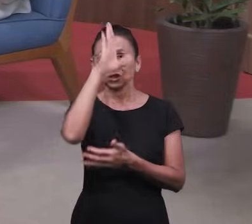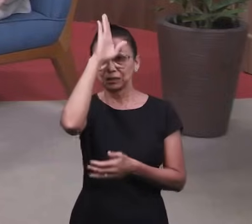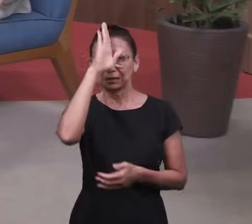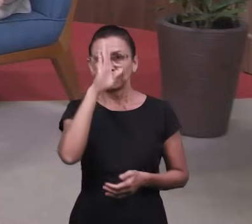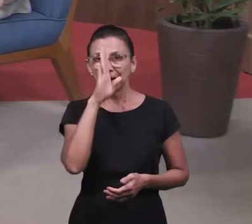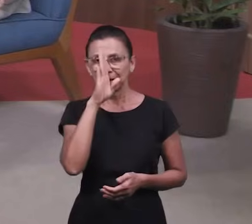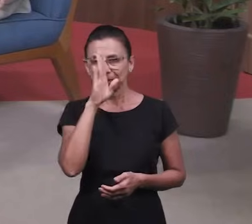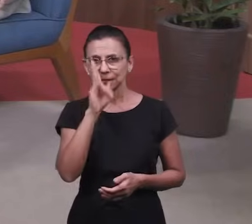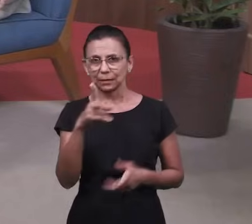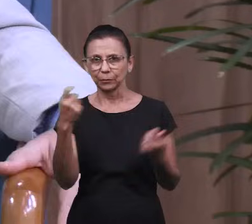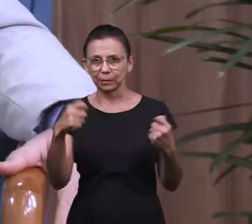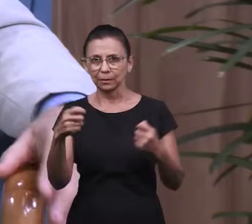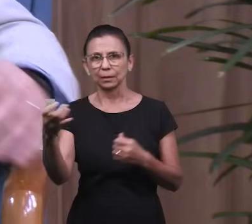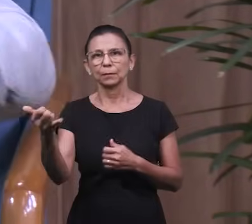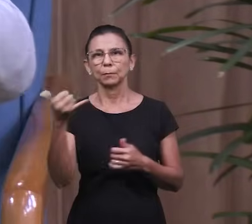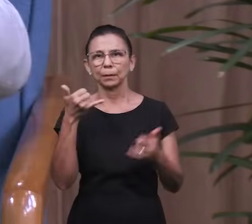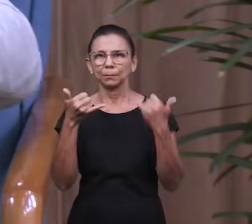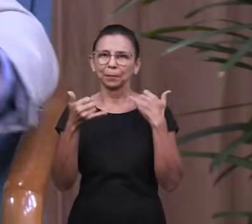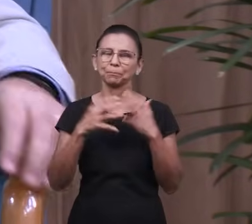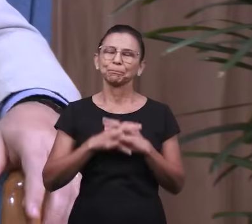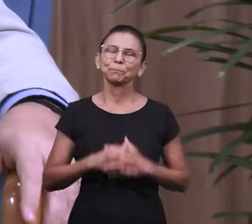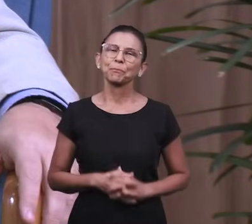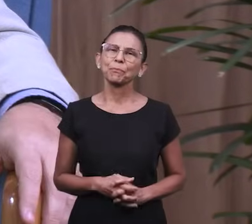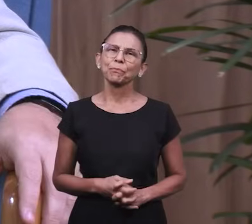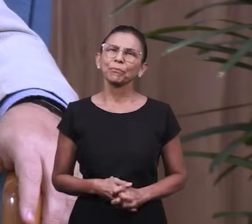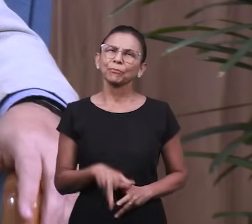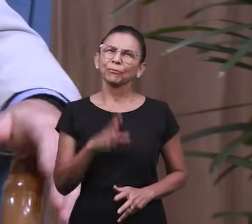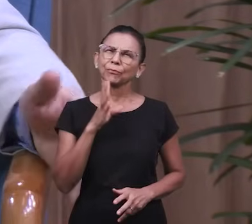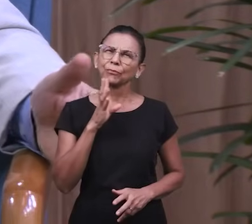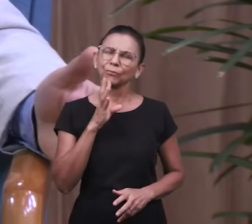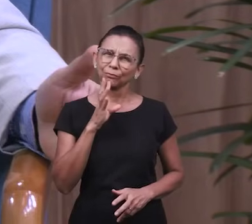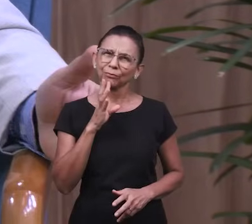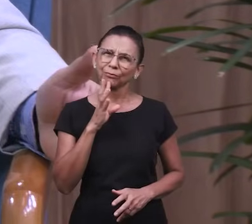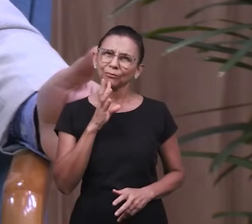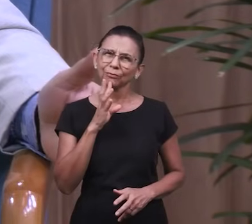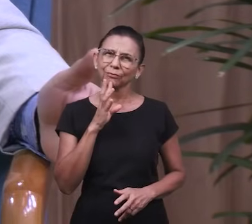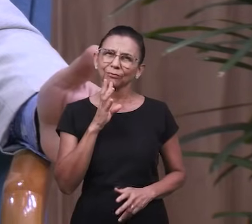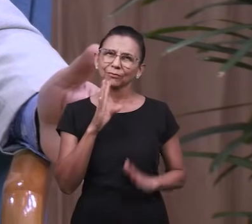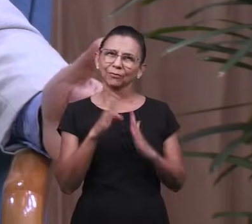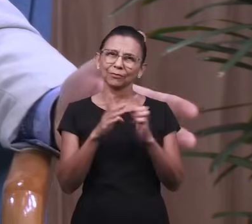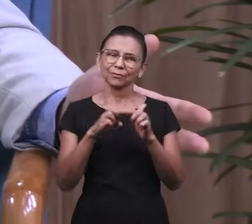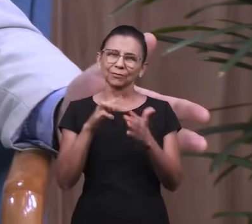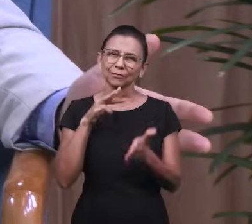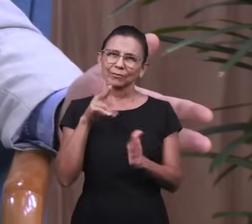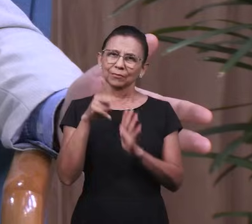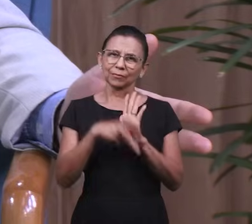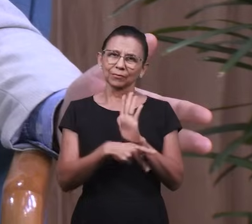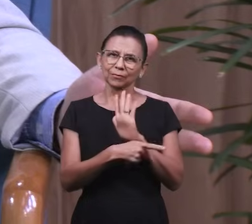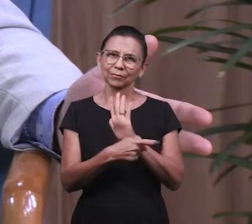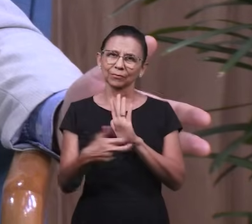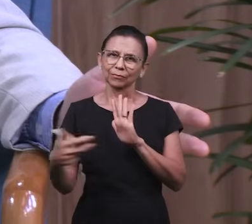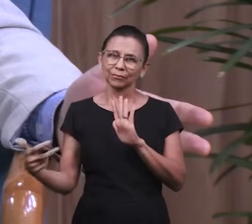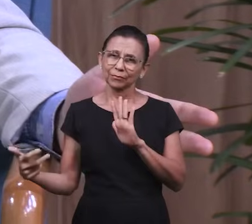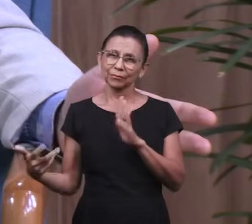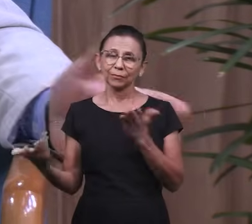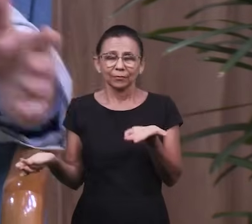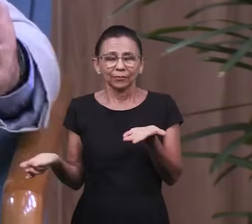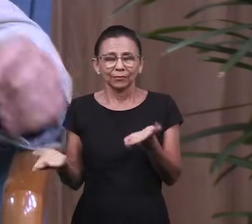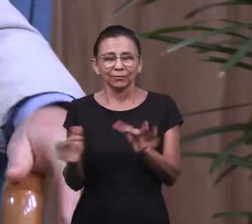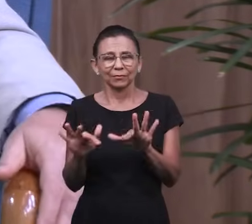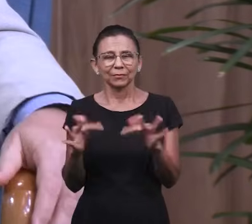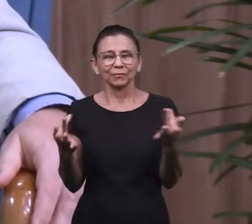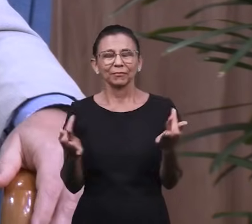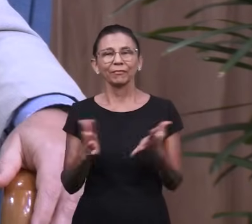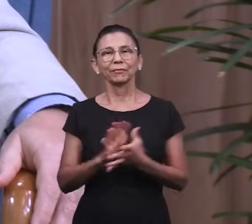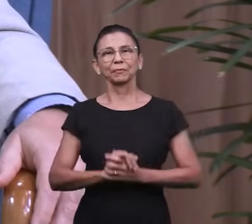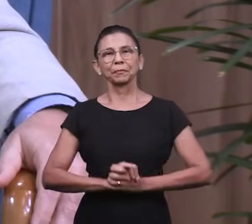as vezes que precisar. Quer conhecer mais sobre nós, sobre a Igreja Cristã Maranata e sobre os projetos que nós desenvolvemos? É muito simples.